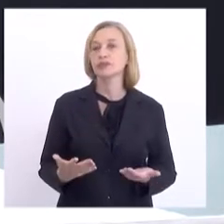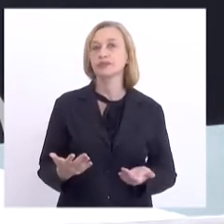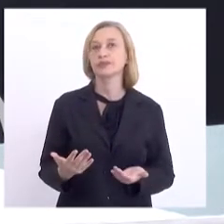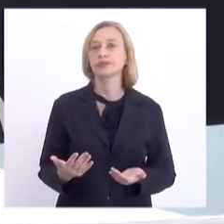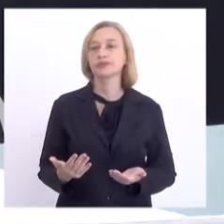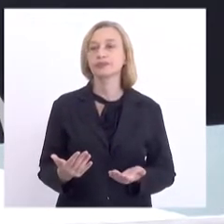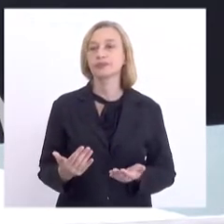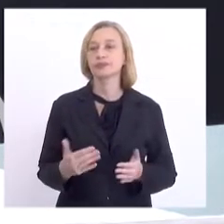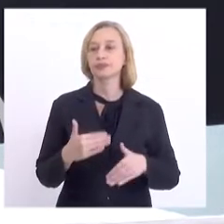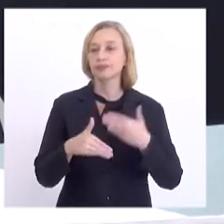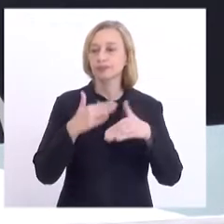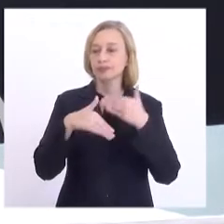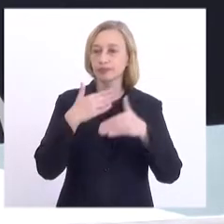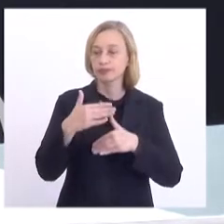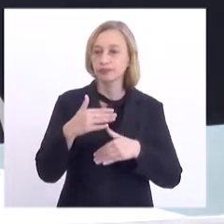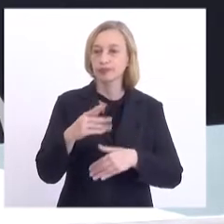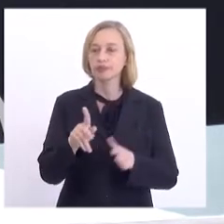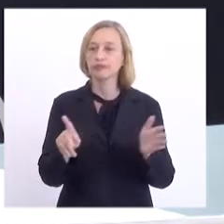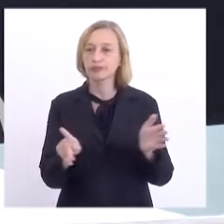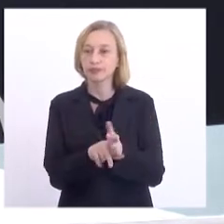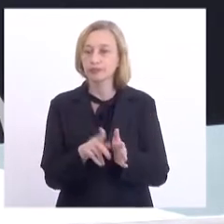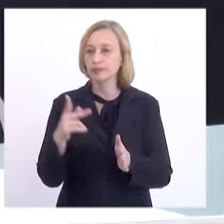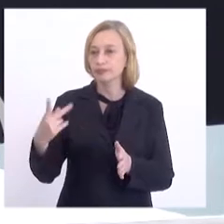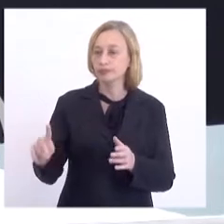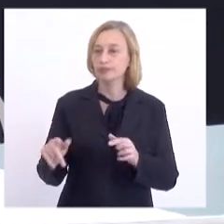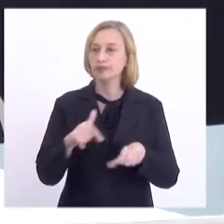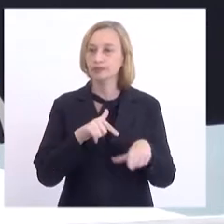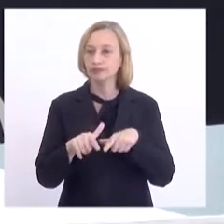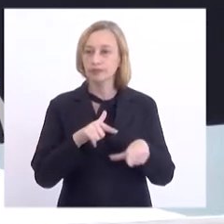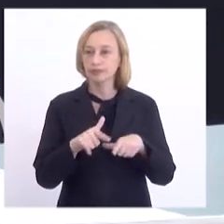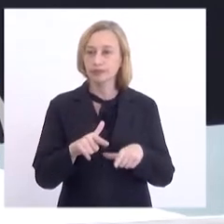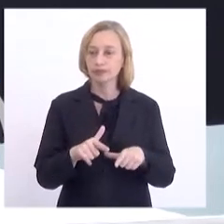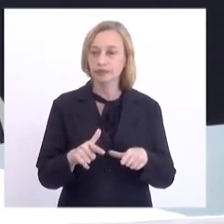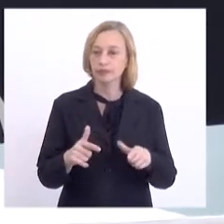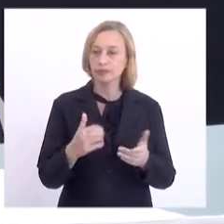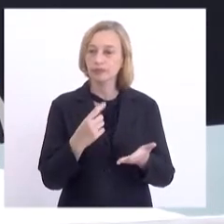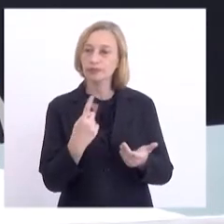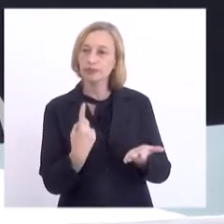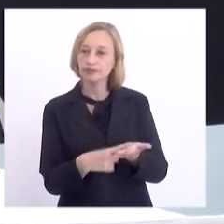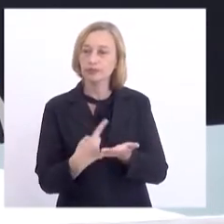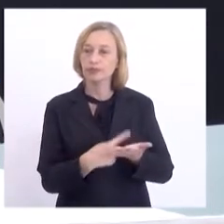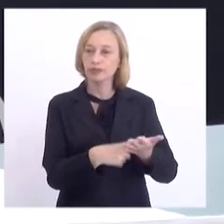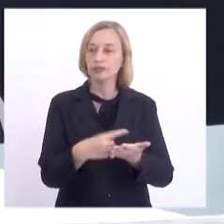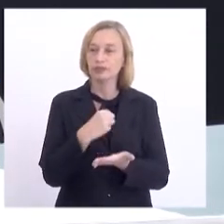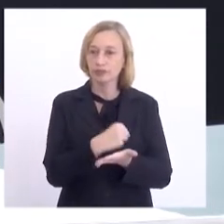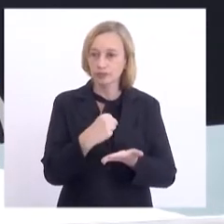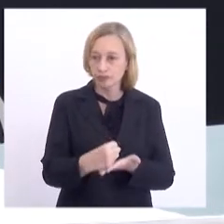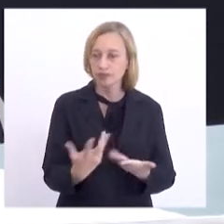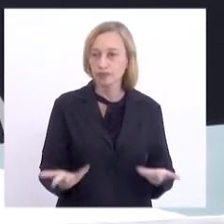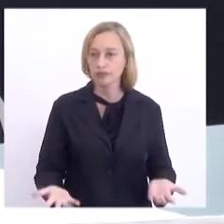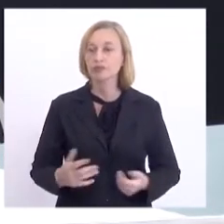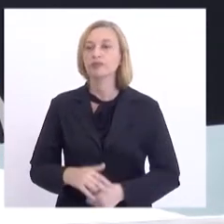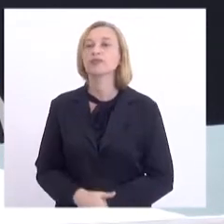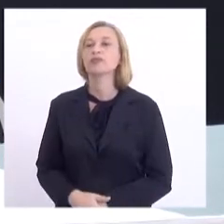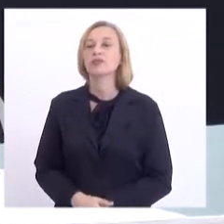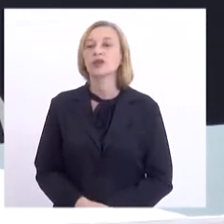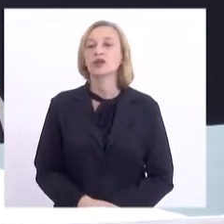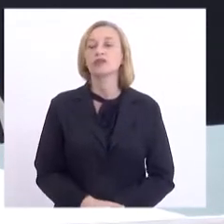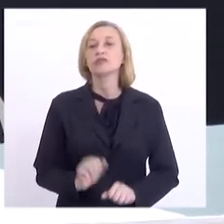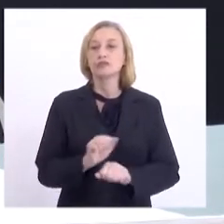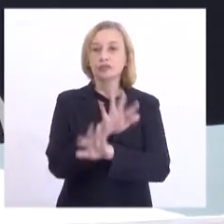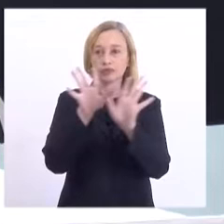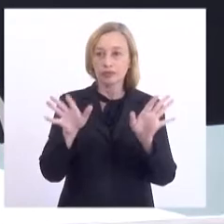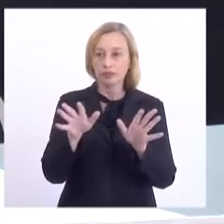lá em a física do projeto com a sua execução de acordo com a liquidação dos seus contratos tá então